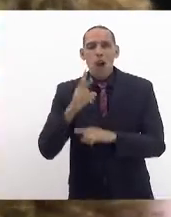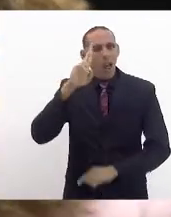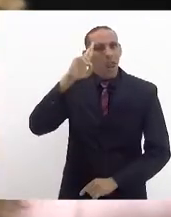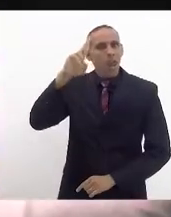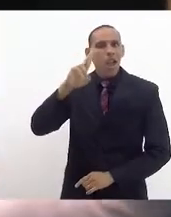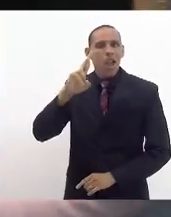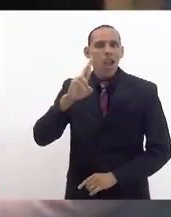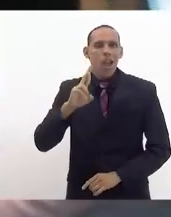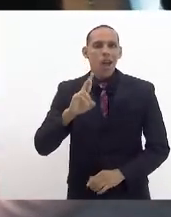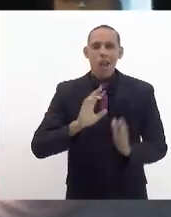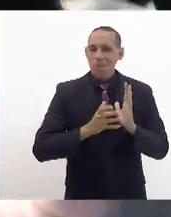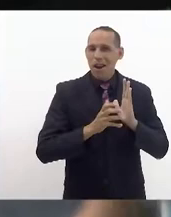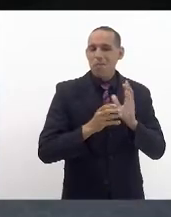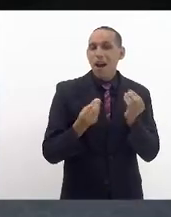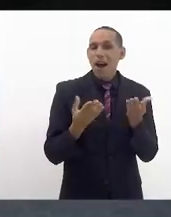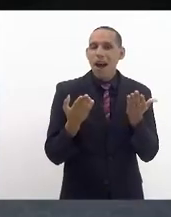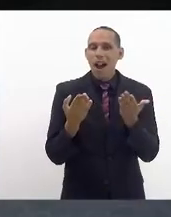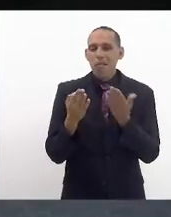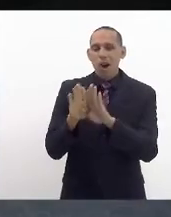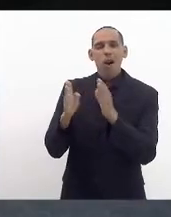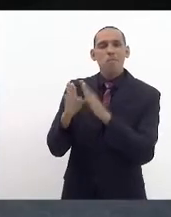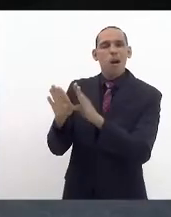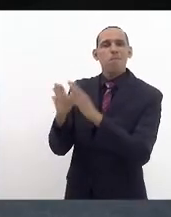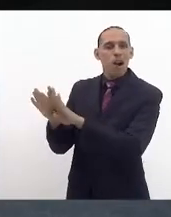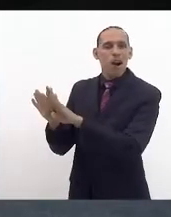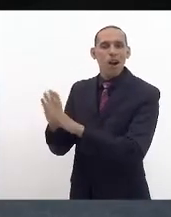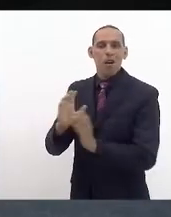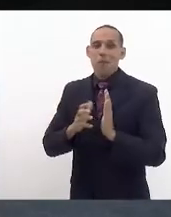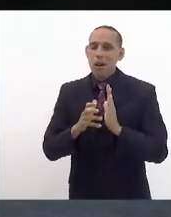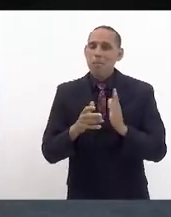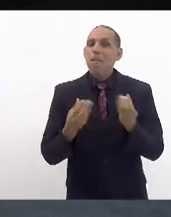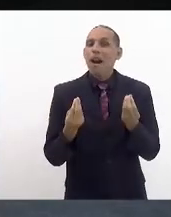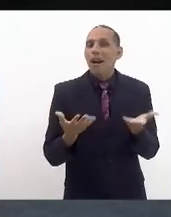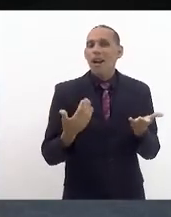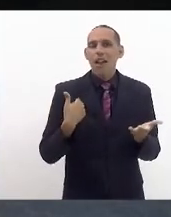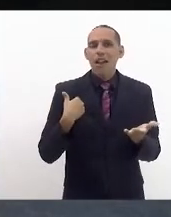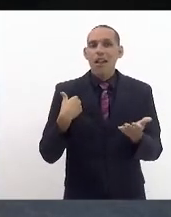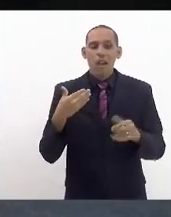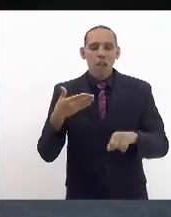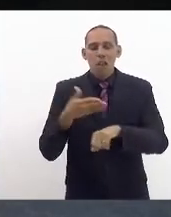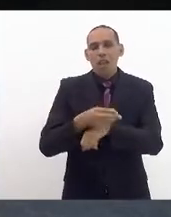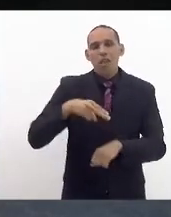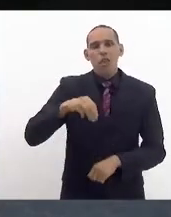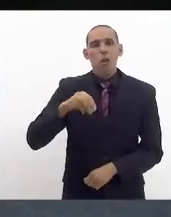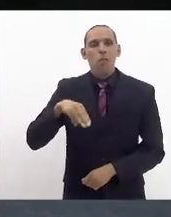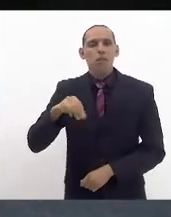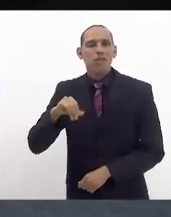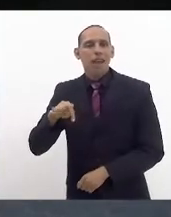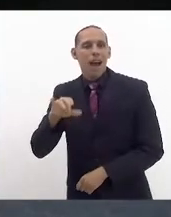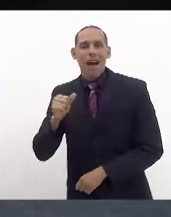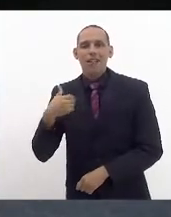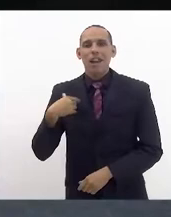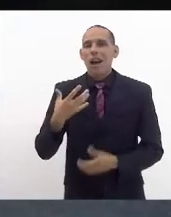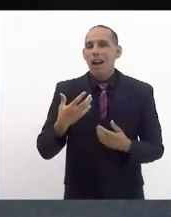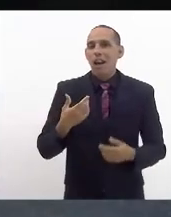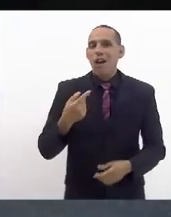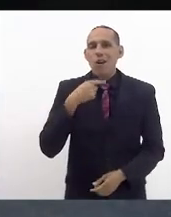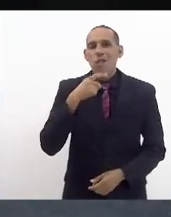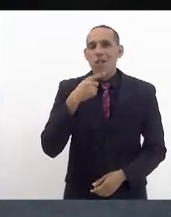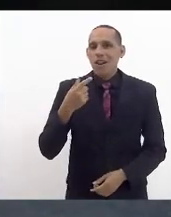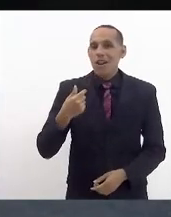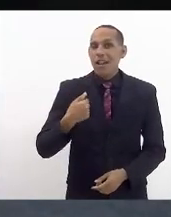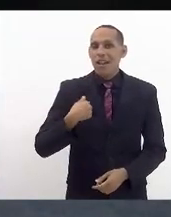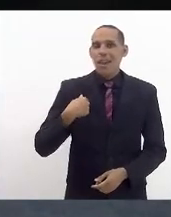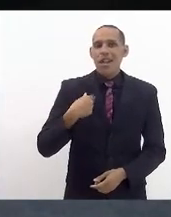partido para que fechassem as portas dos partidos, para que não me desse nominata, para que eu não concorresse à minha reeleição